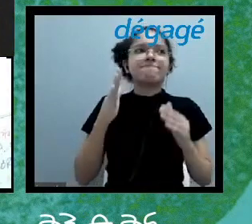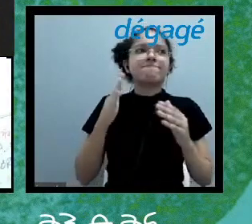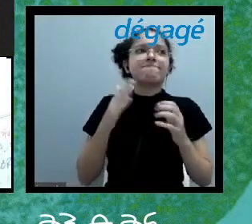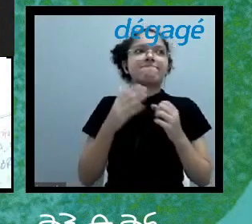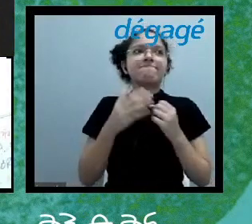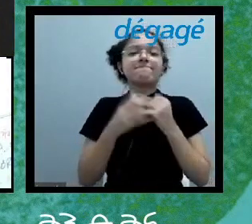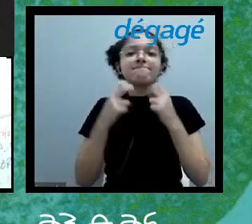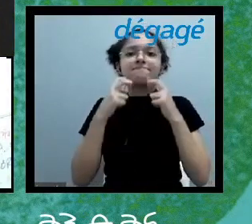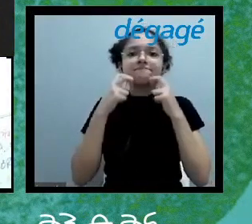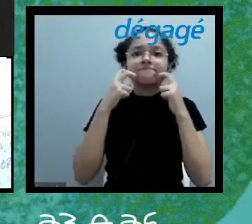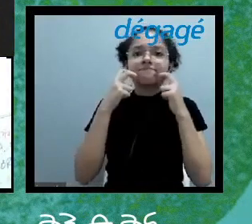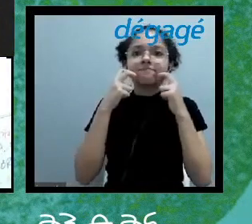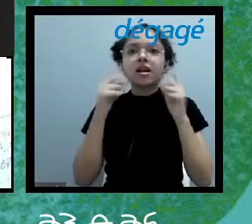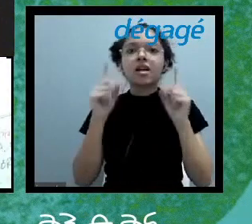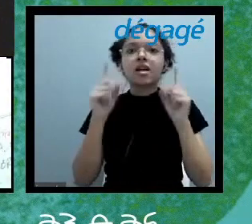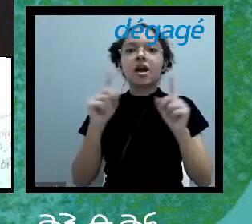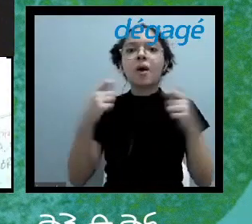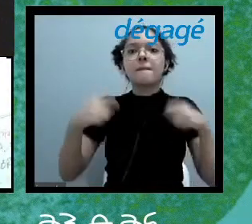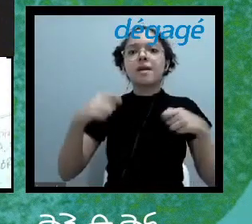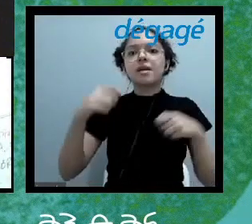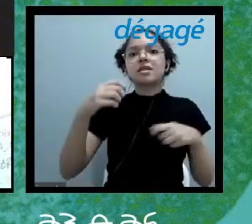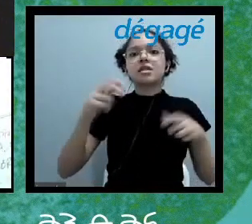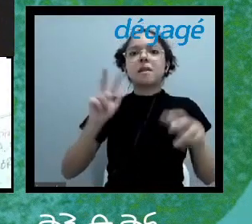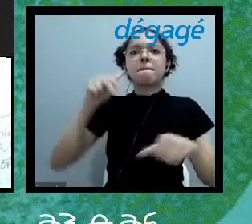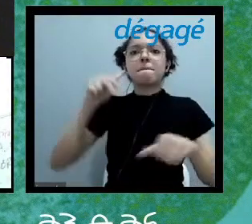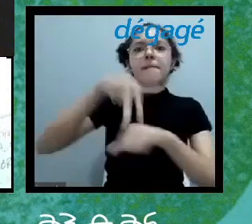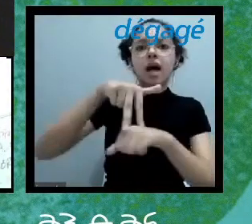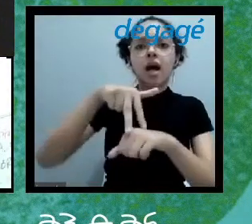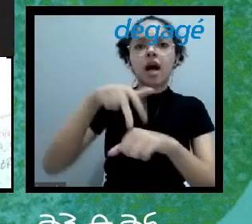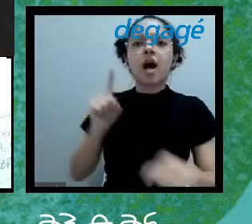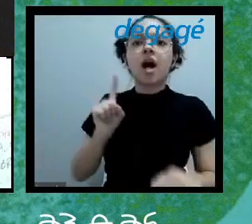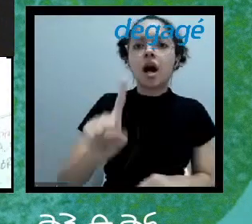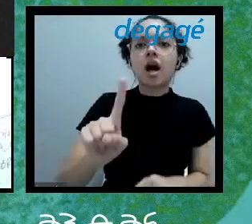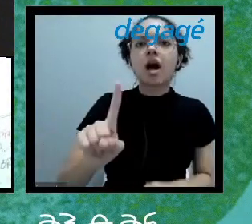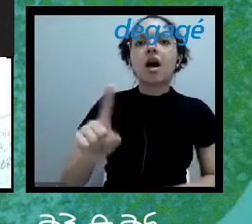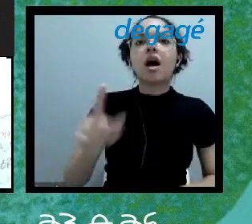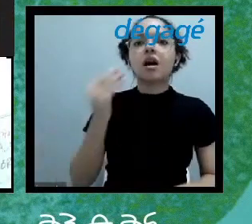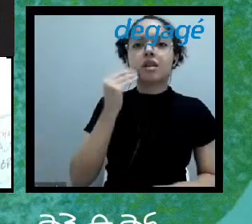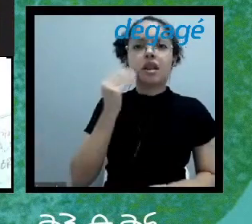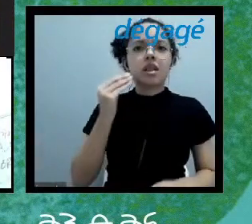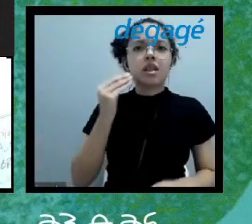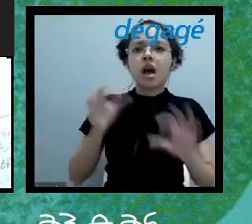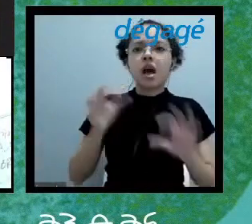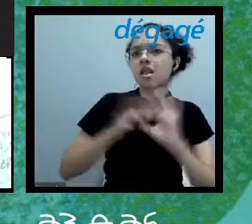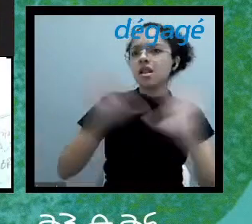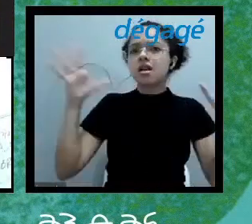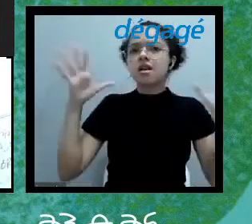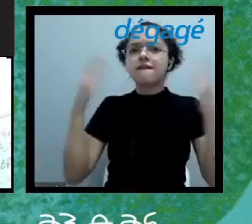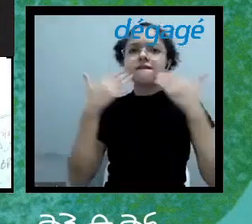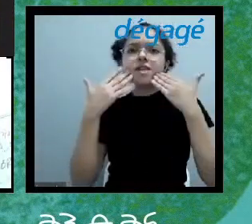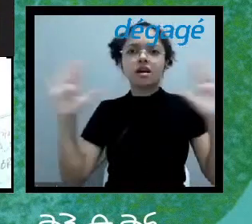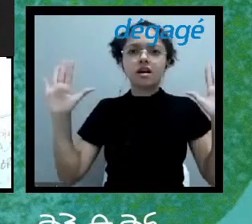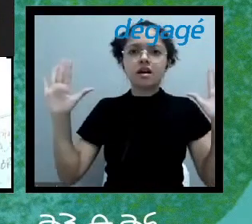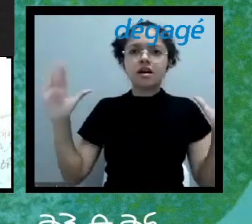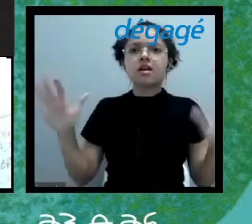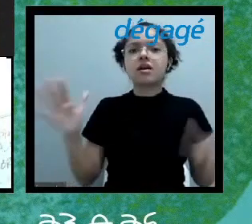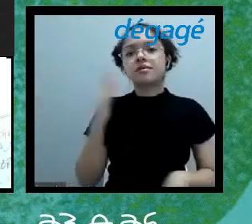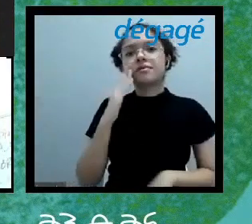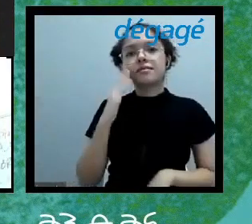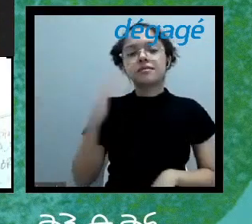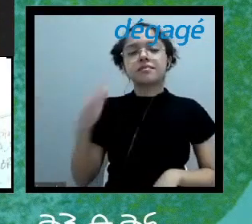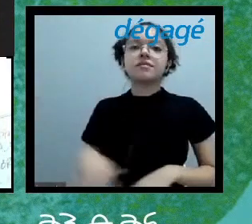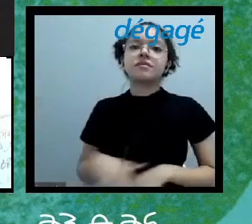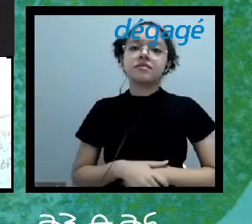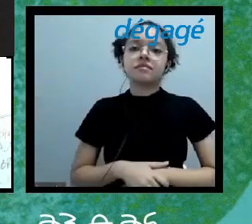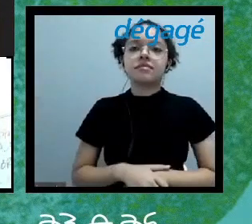botar em risco. Isso é verdade. Tem que se botar em risco, né? Porque você só quebra os